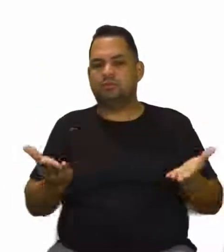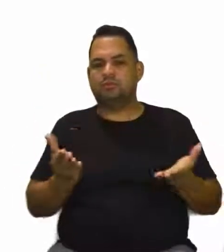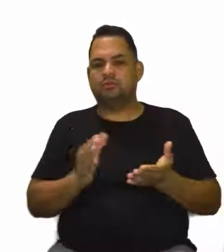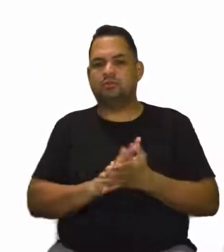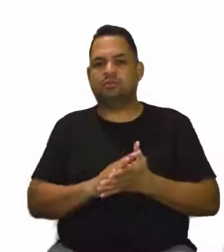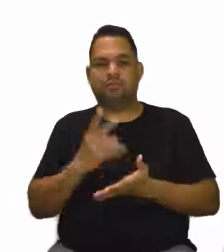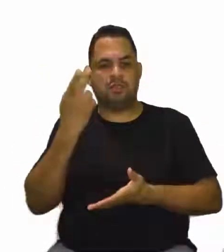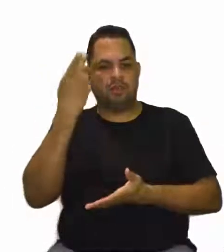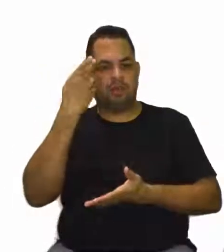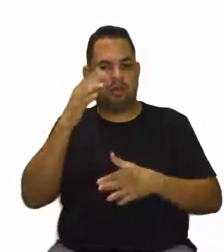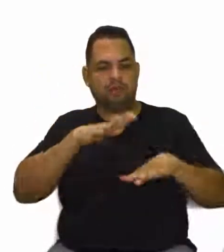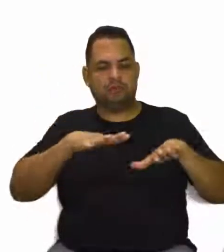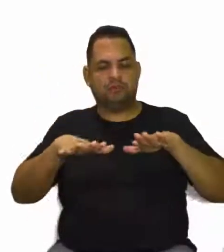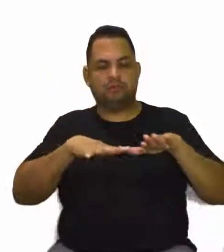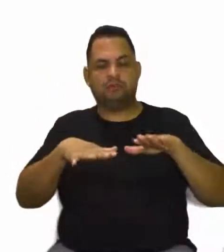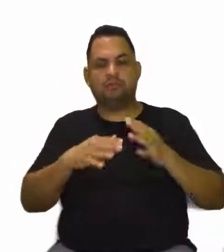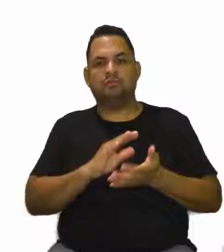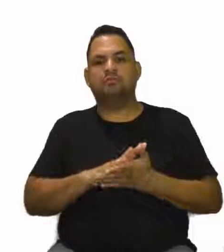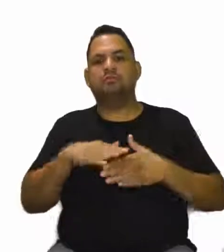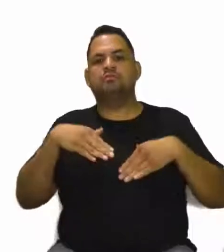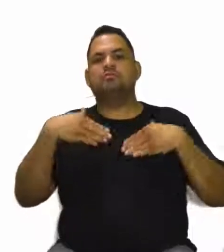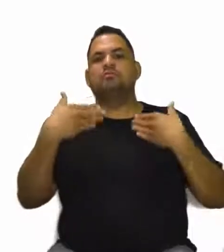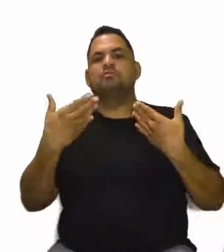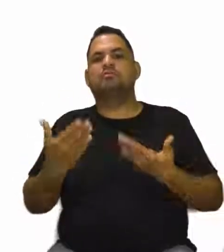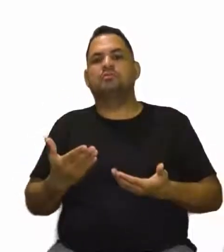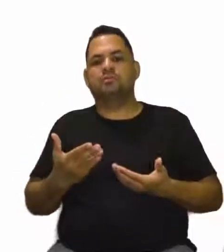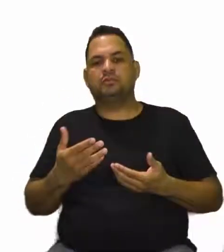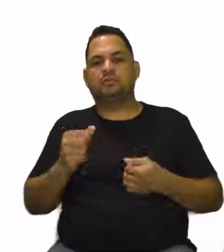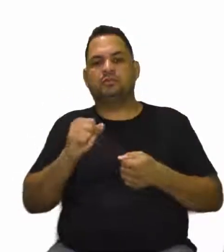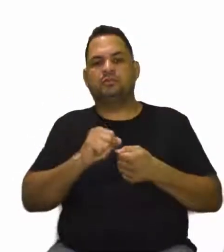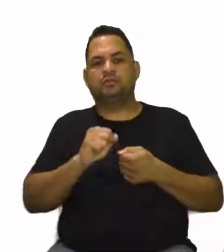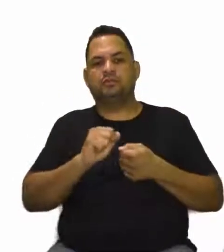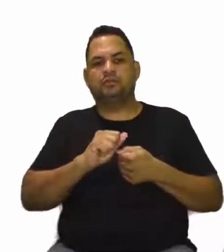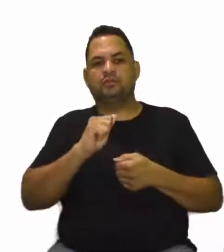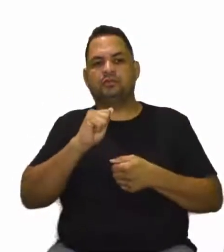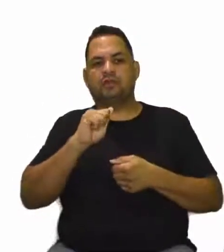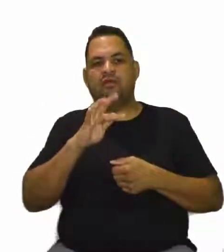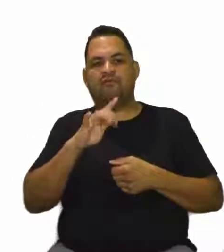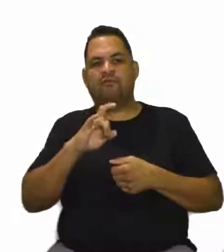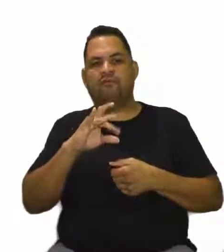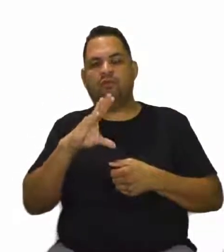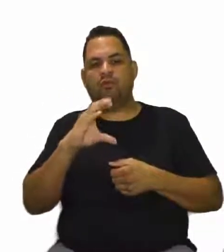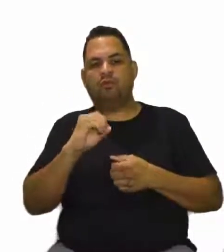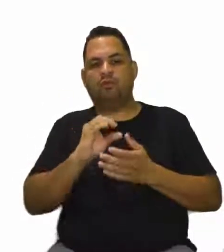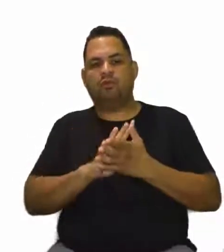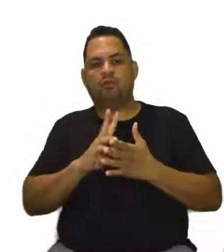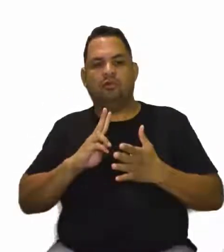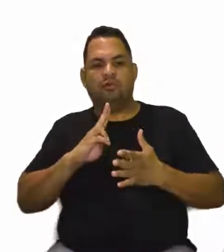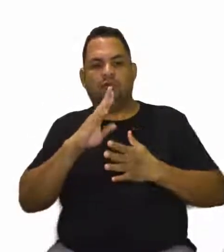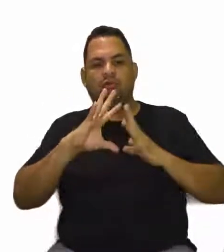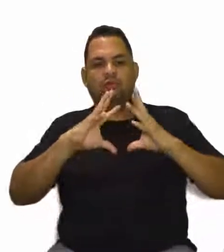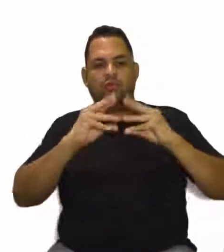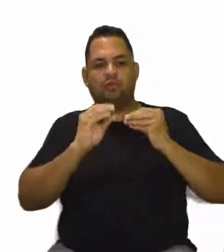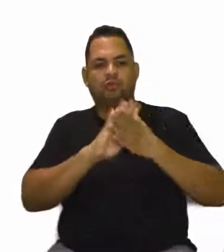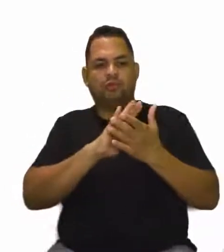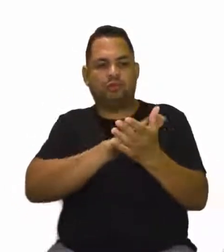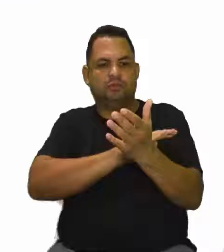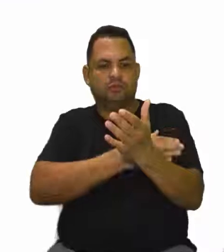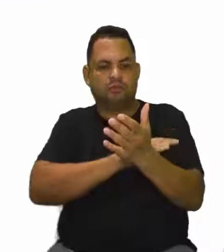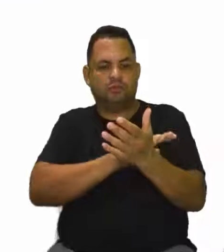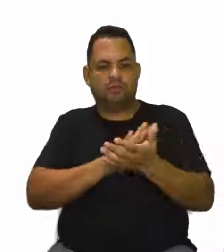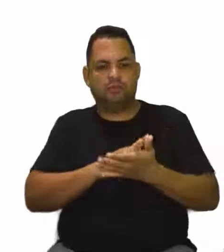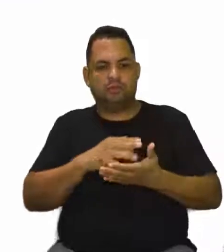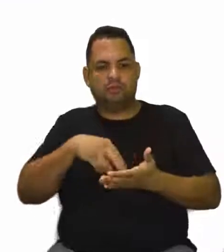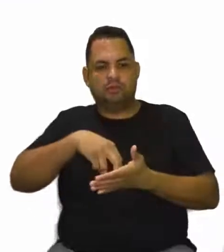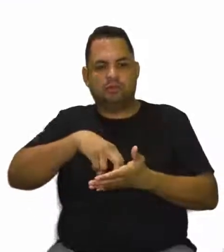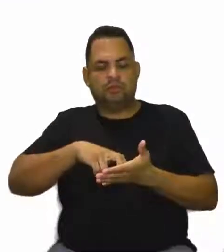é muito comum. Quando eu faço o afundo, eu fortaleço toda a musculatura